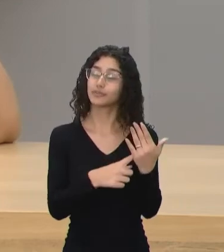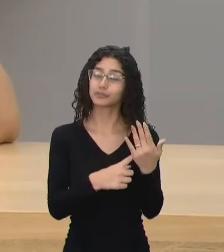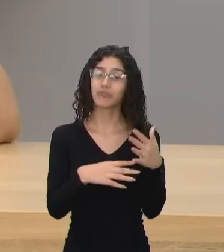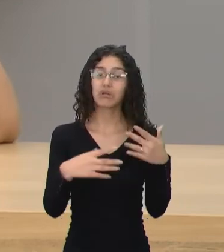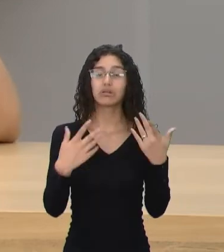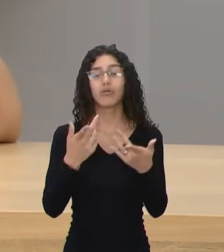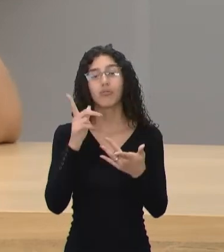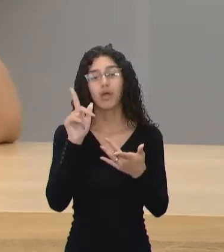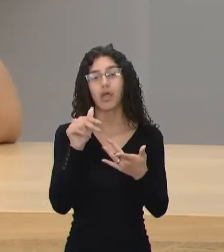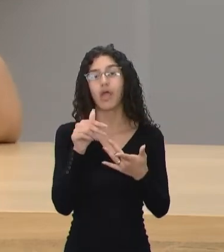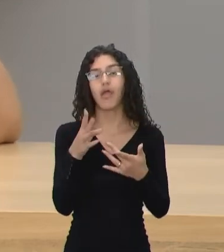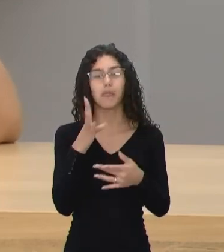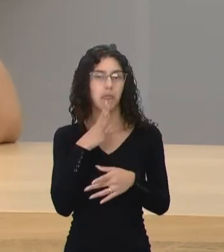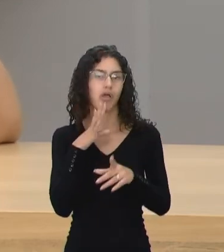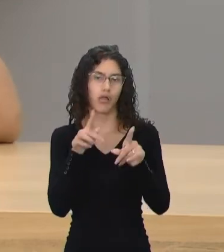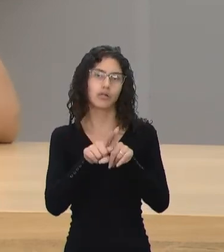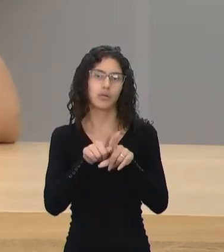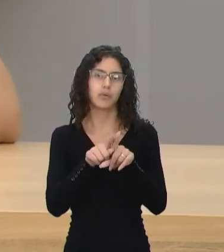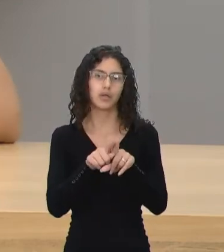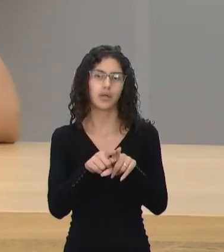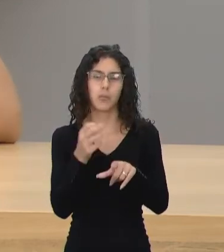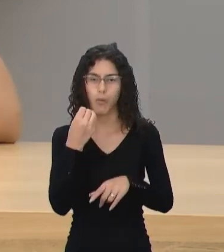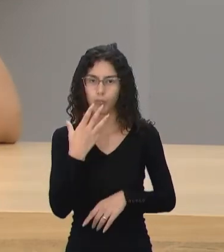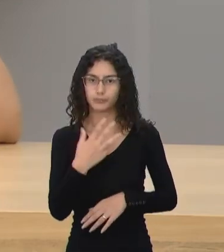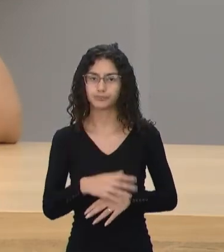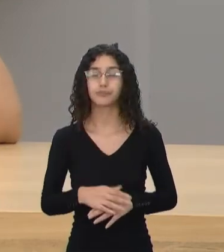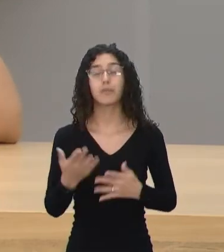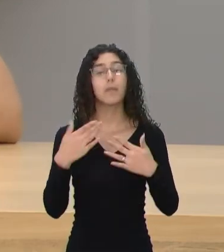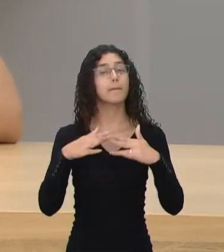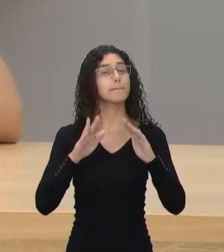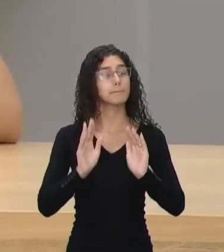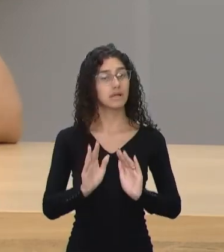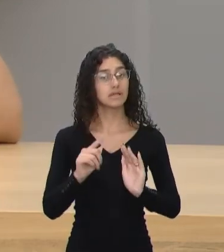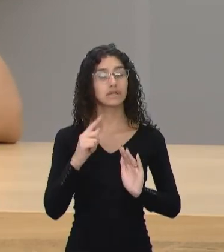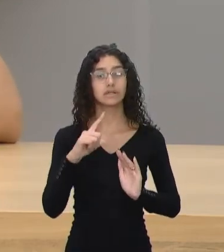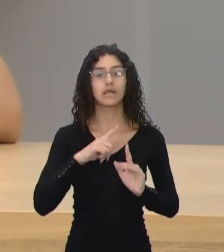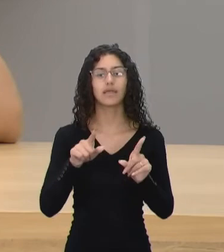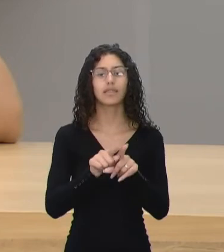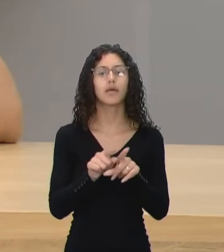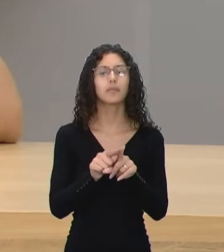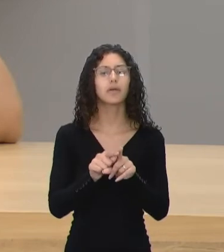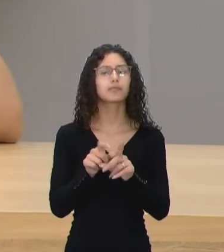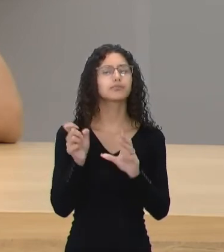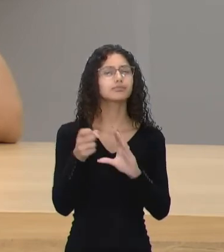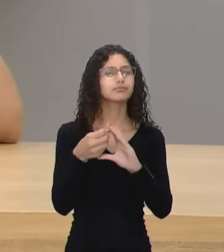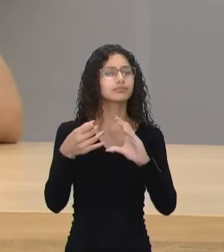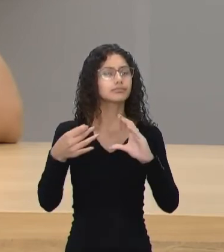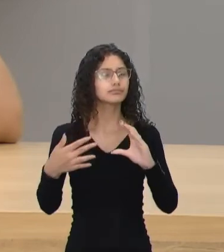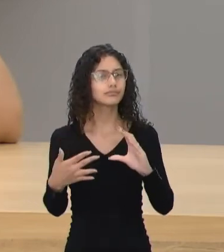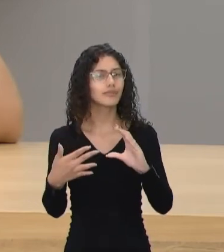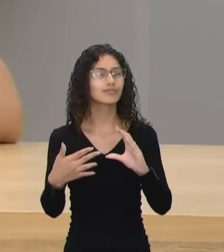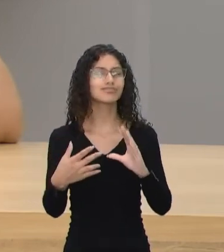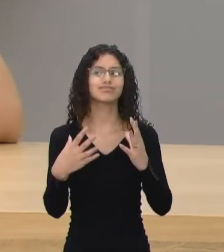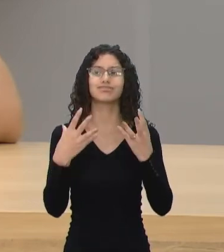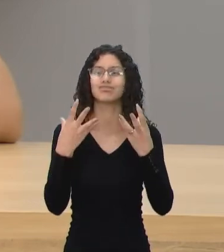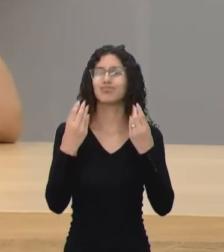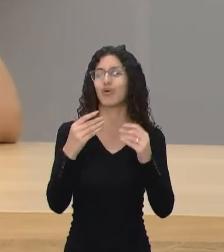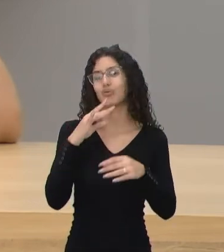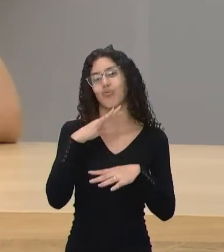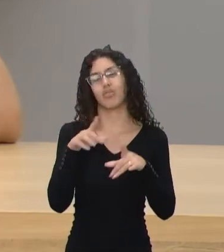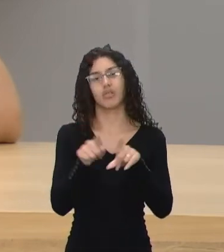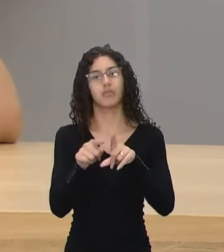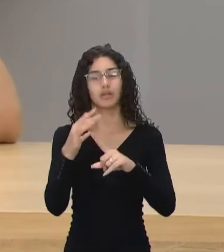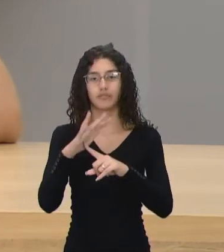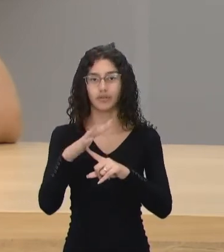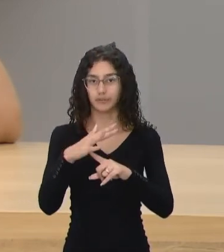seria algo muito legal e muito positivo. Porém, nós temos um aspecto extremamente negativo também dessa